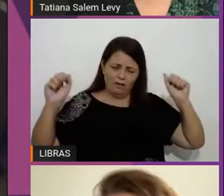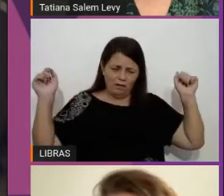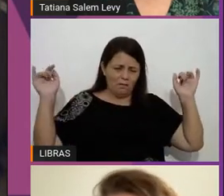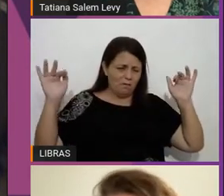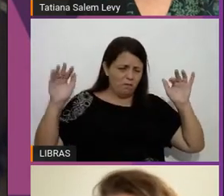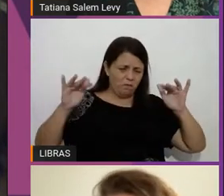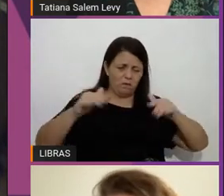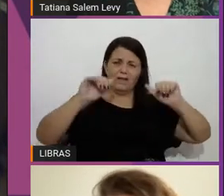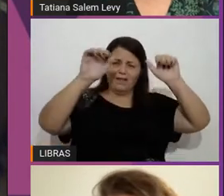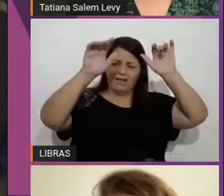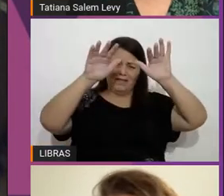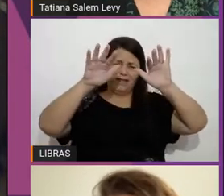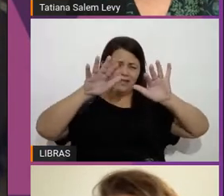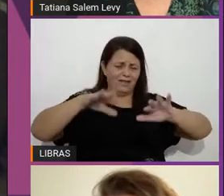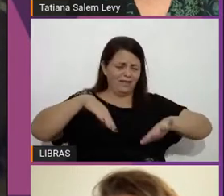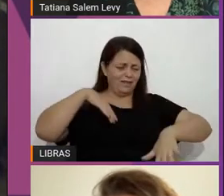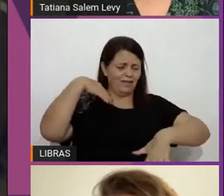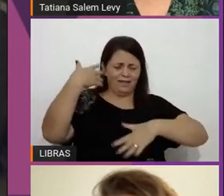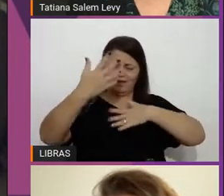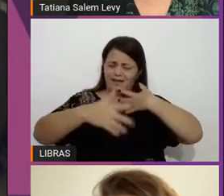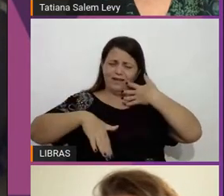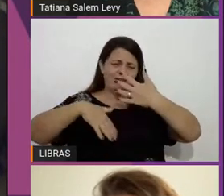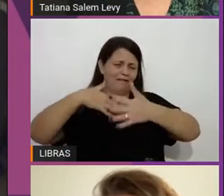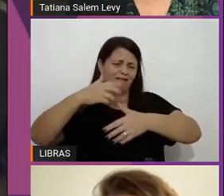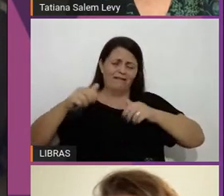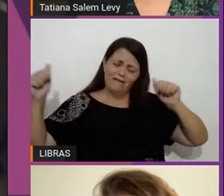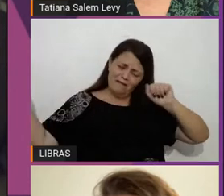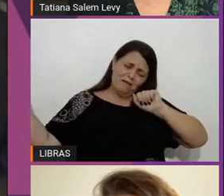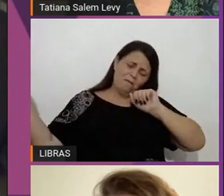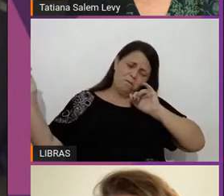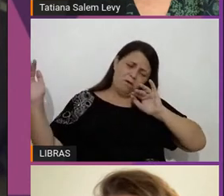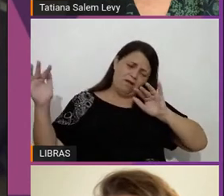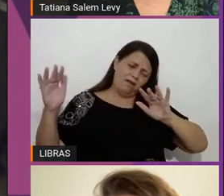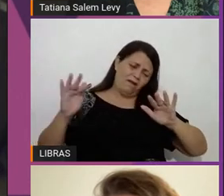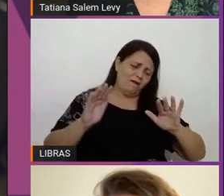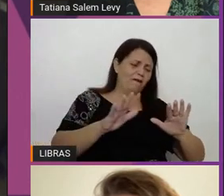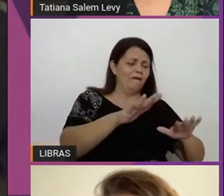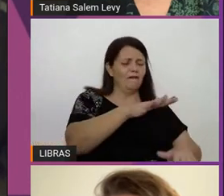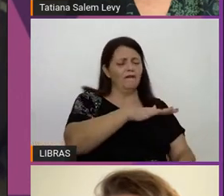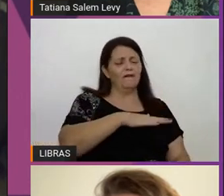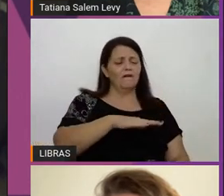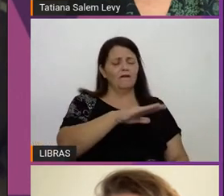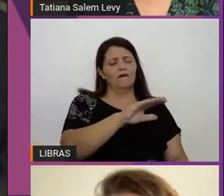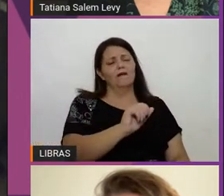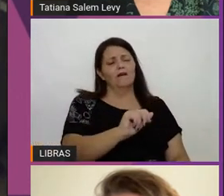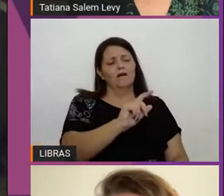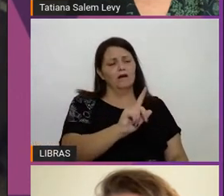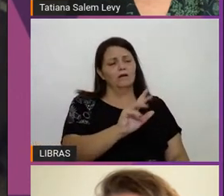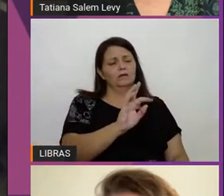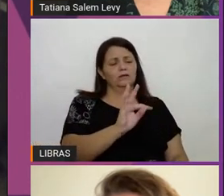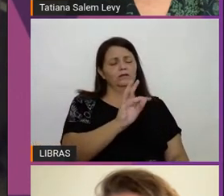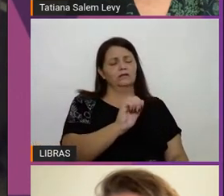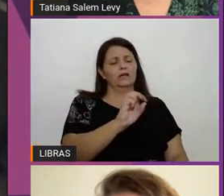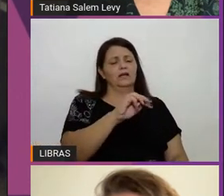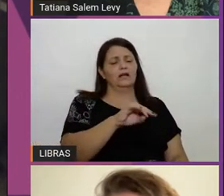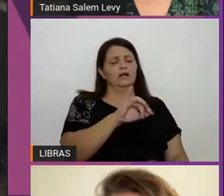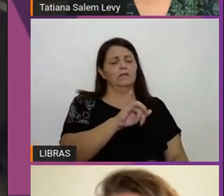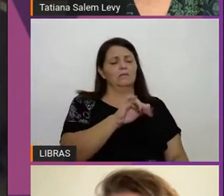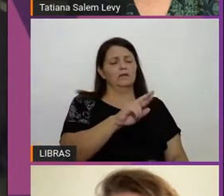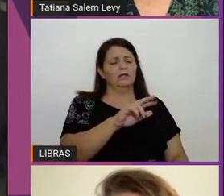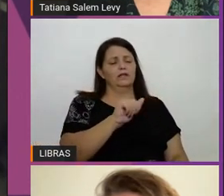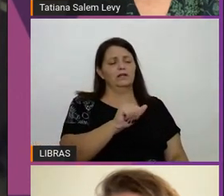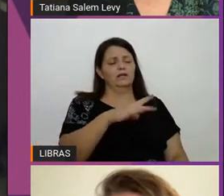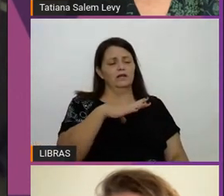e com isso é chegou até chegar em Altamira e só ferrar cidade completamente